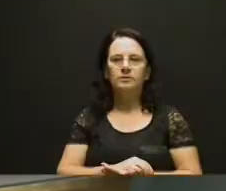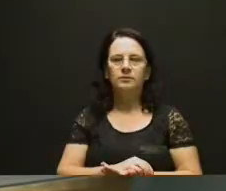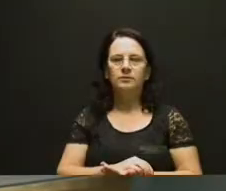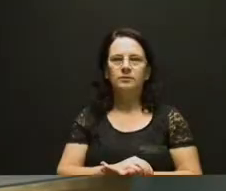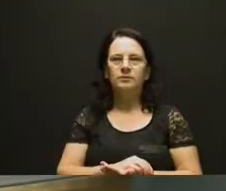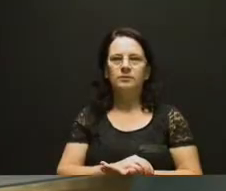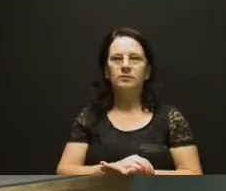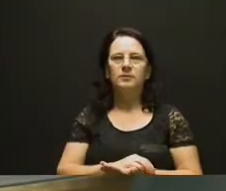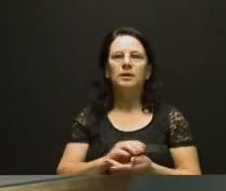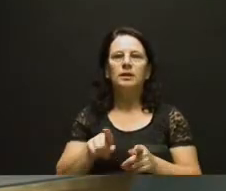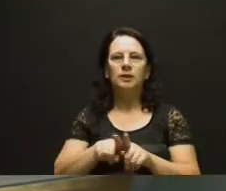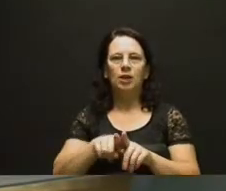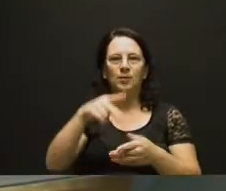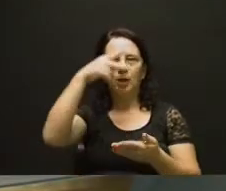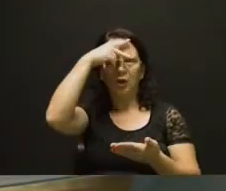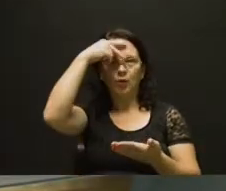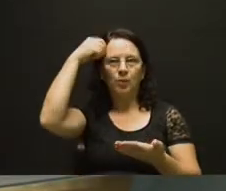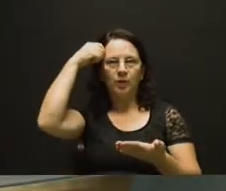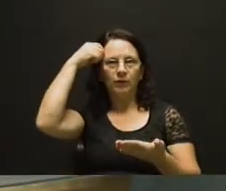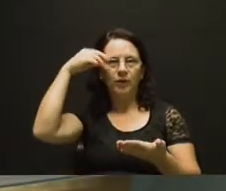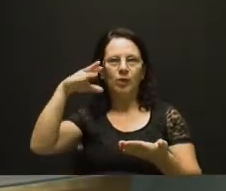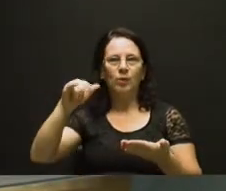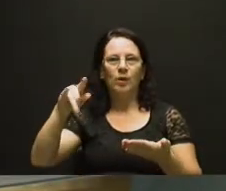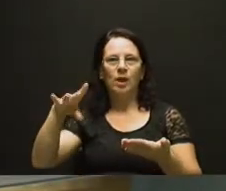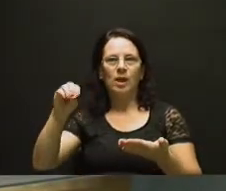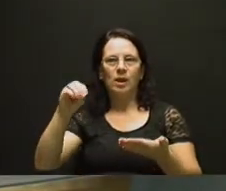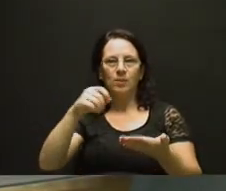posso prefeito ademar da silva oliveira